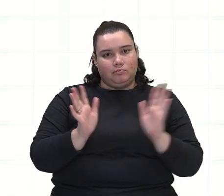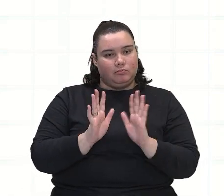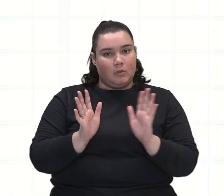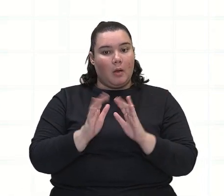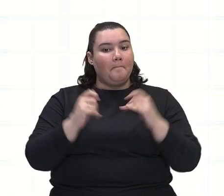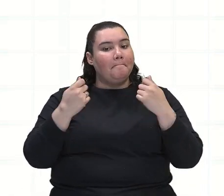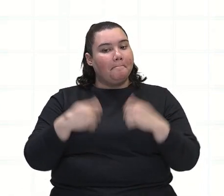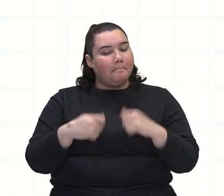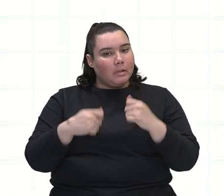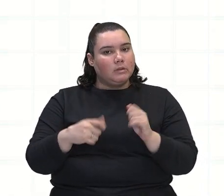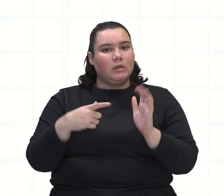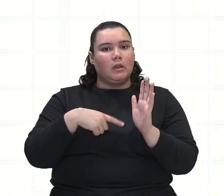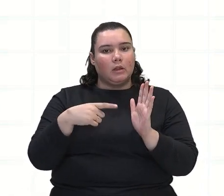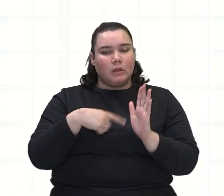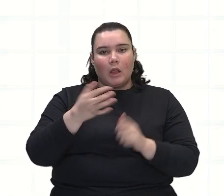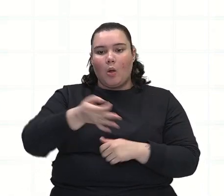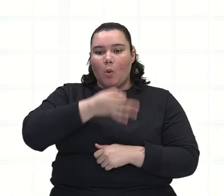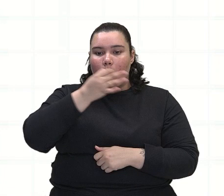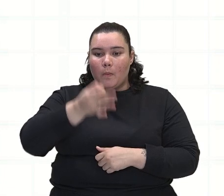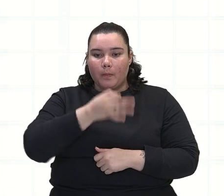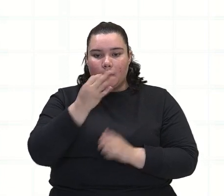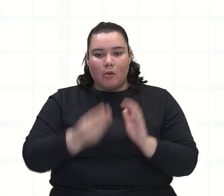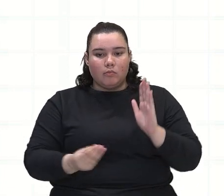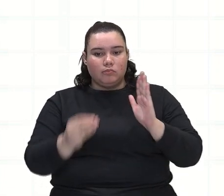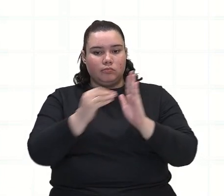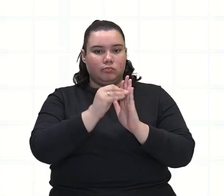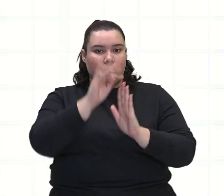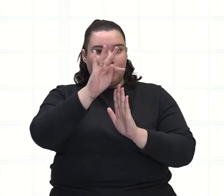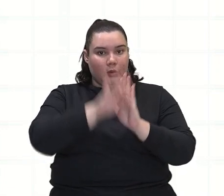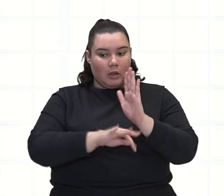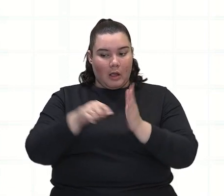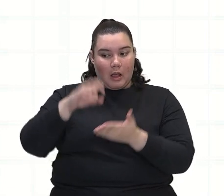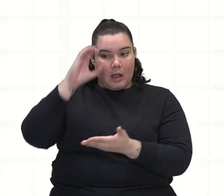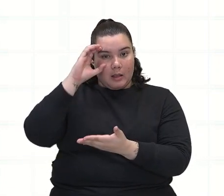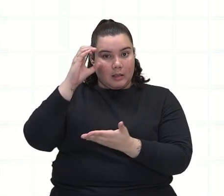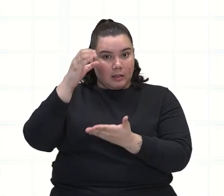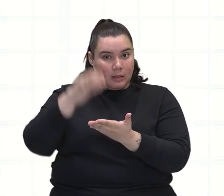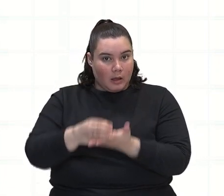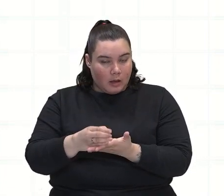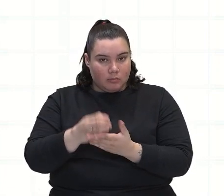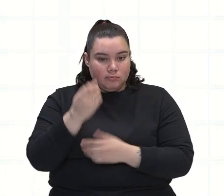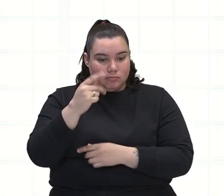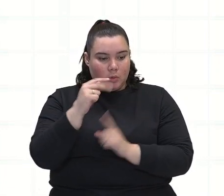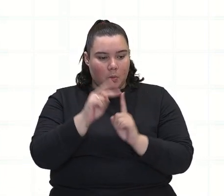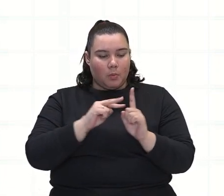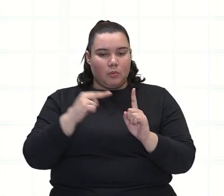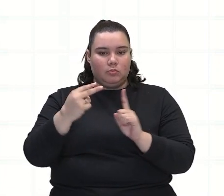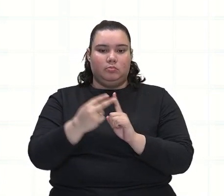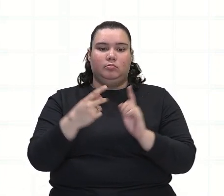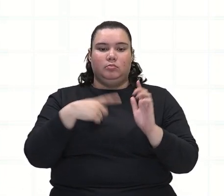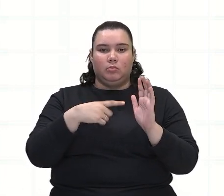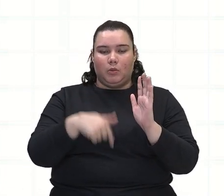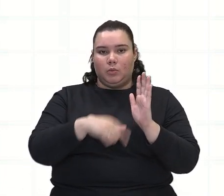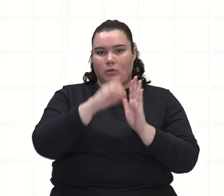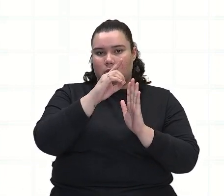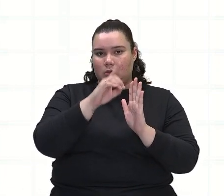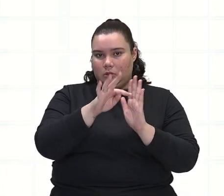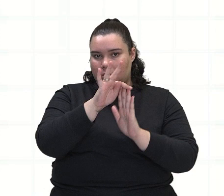de argumentos para embasar a tese, o ponto de vista que se está